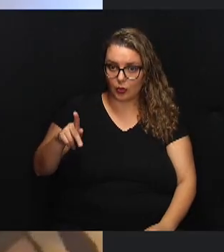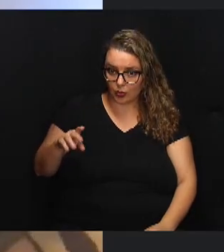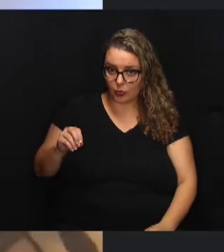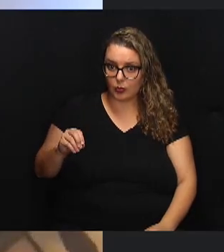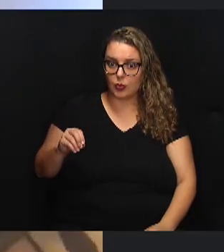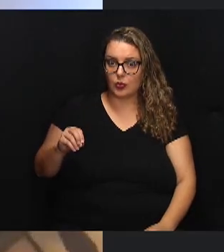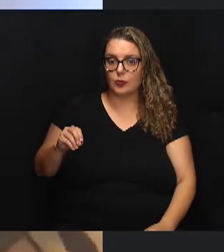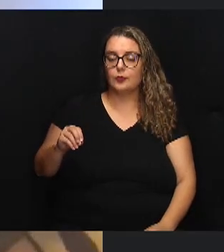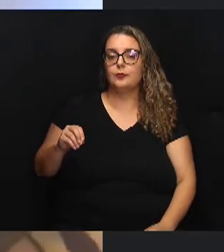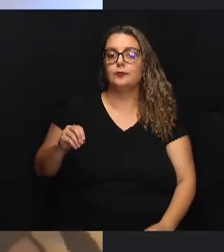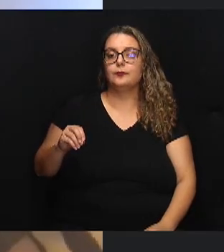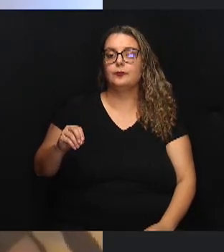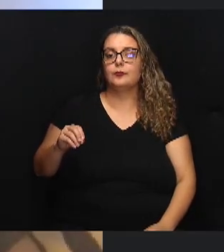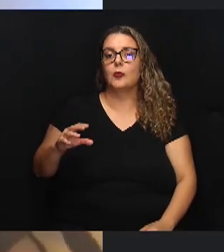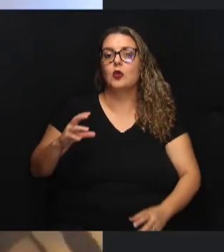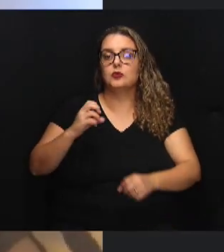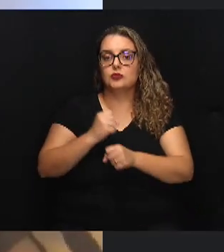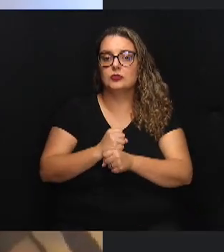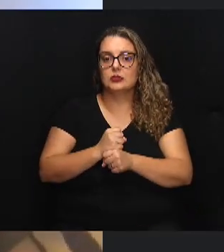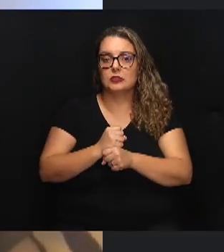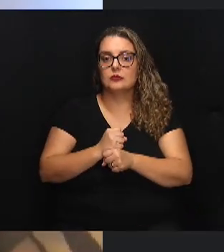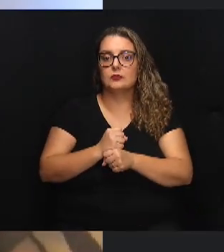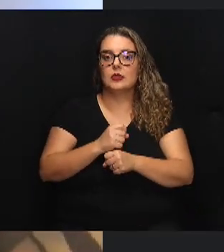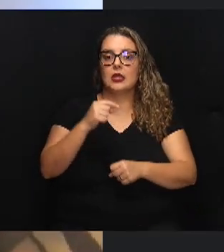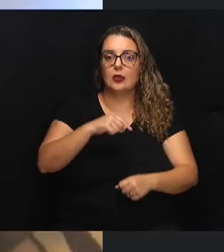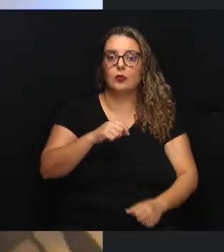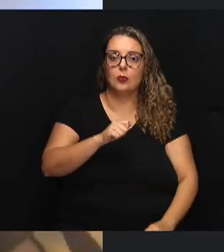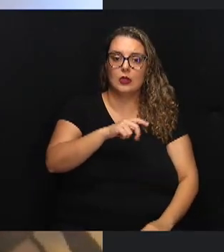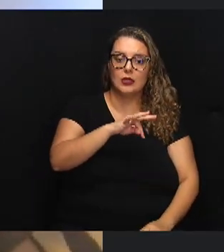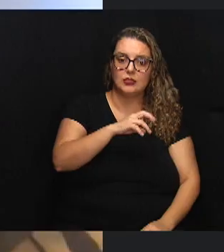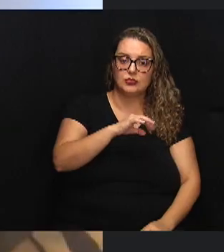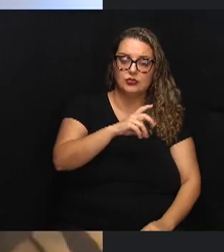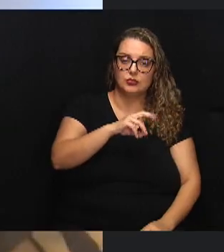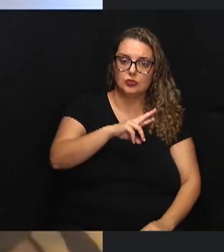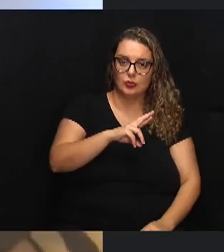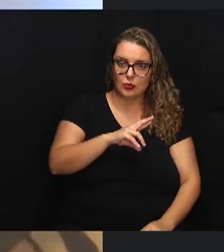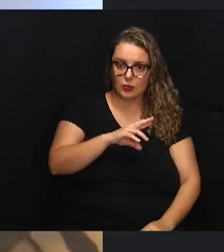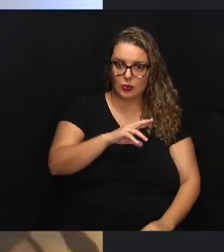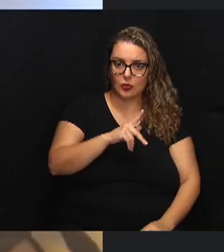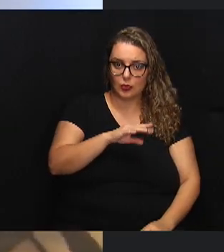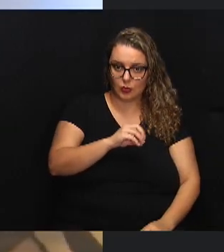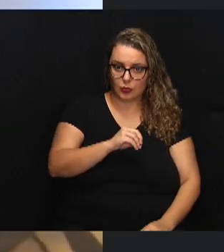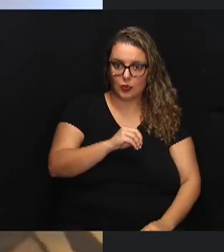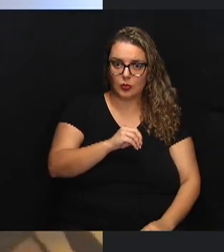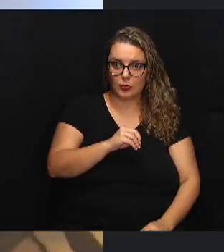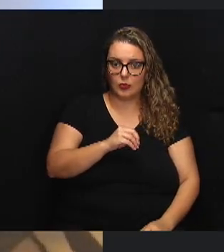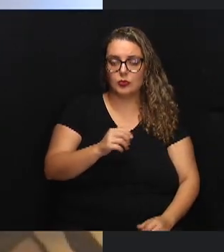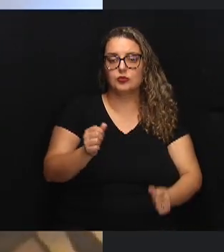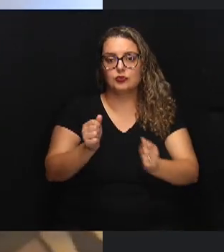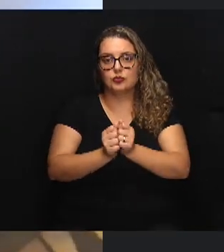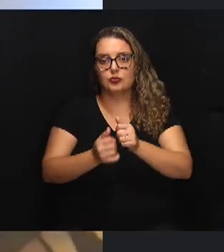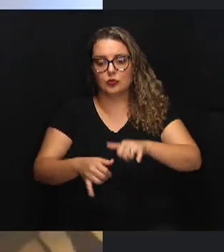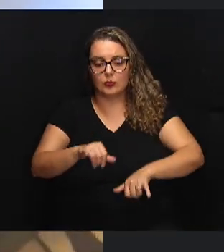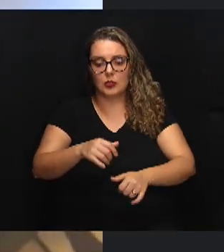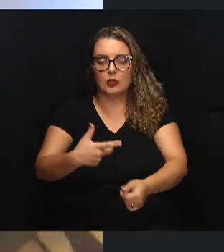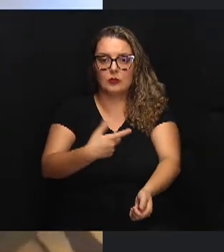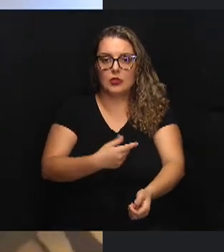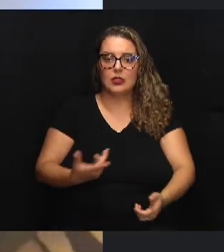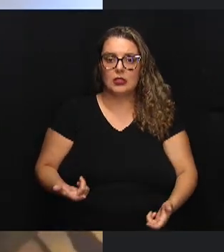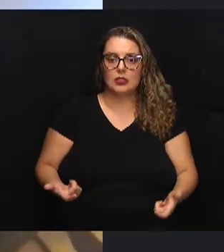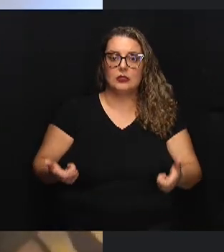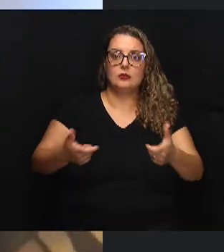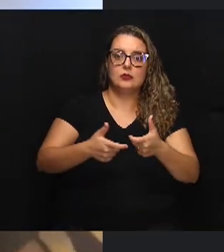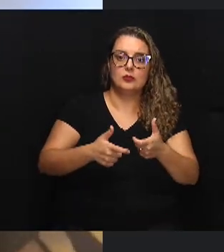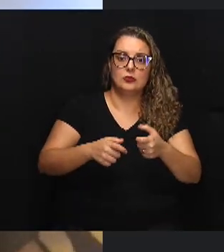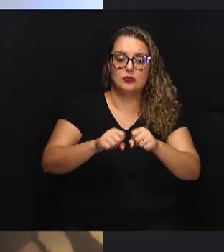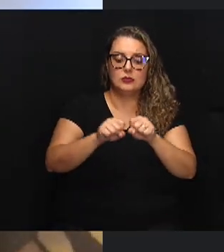associado a uma quimioterapia, e essa quimioterapia ela é entregue diretamente ali na célula tumoral. Então, a gente minimiza um pouco os efeitos